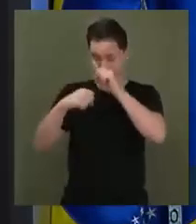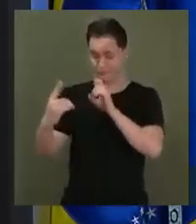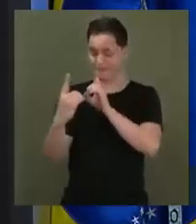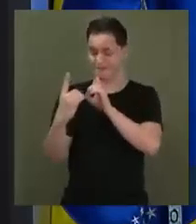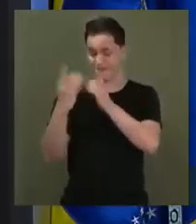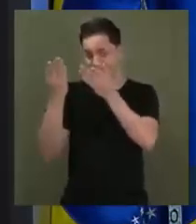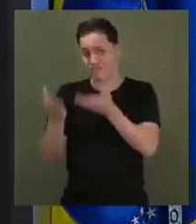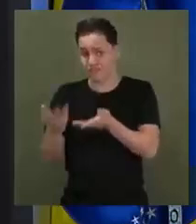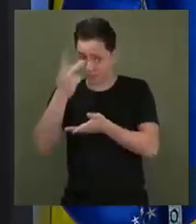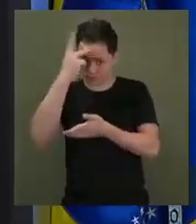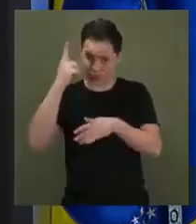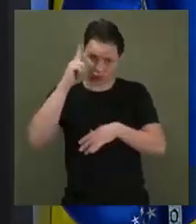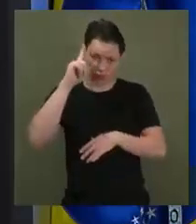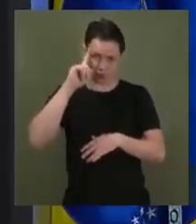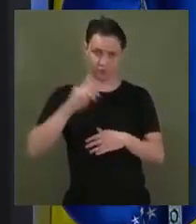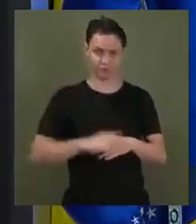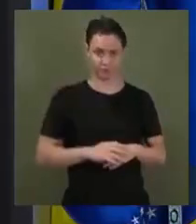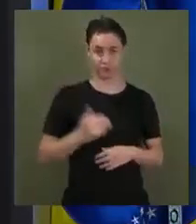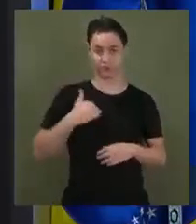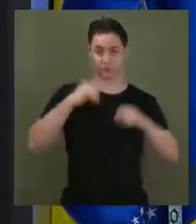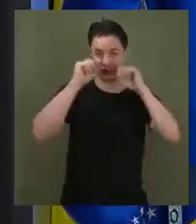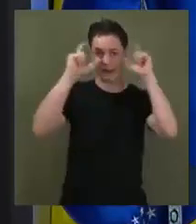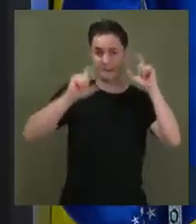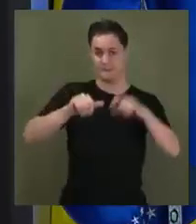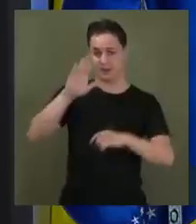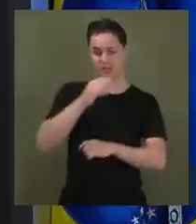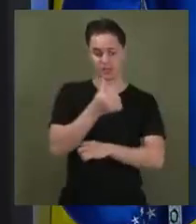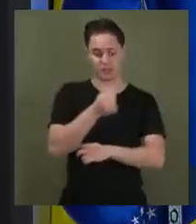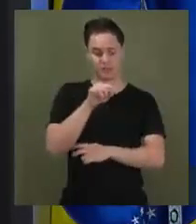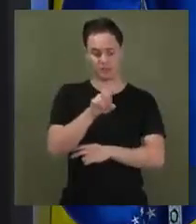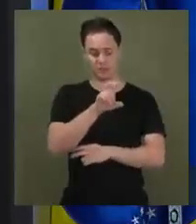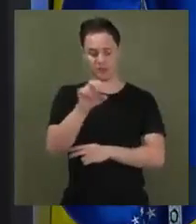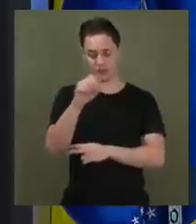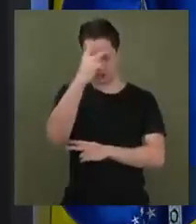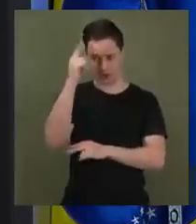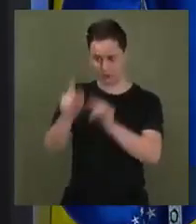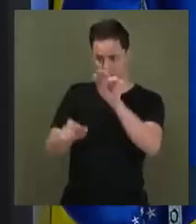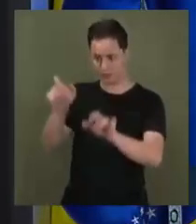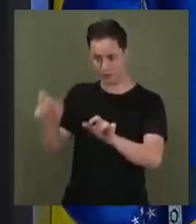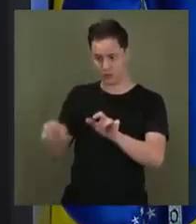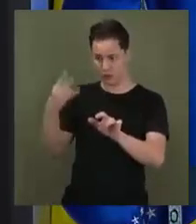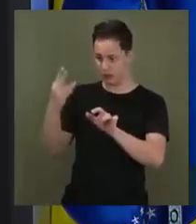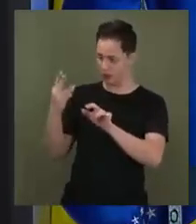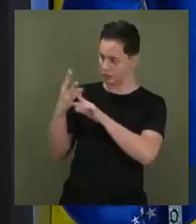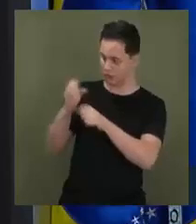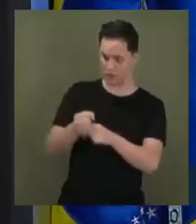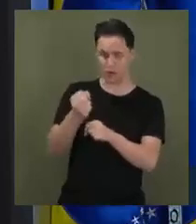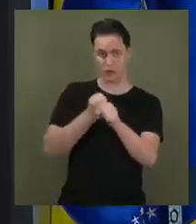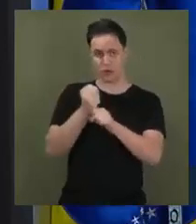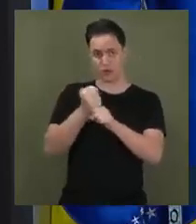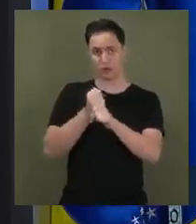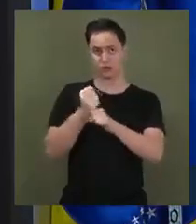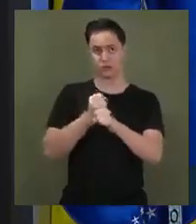meu consultório no dia a dia. Eu pontuei mais de 6.500 pacientes nesses 3 anos, e sendo